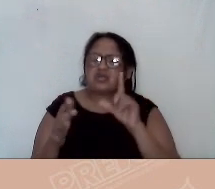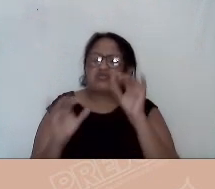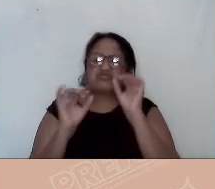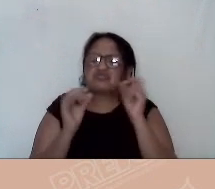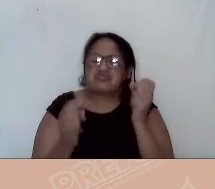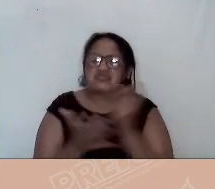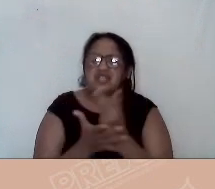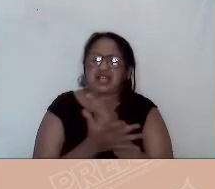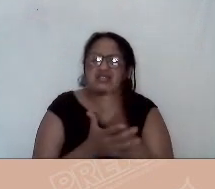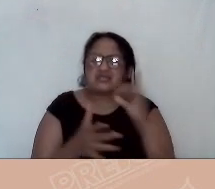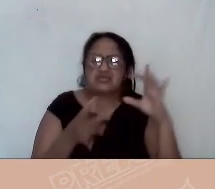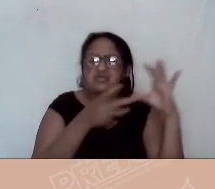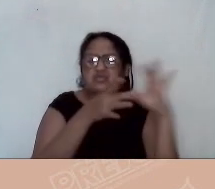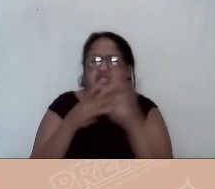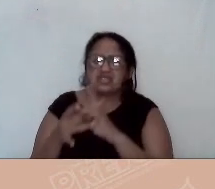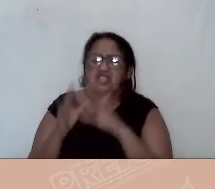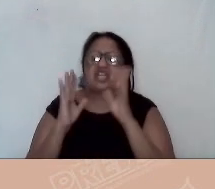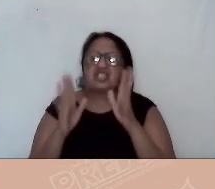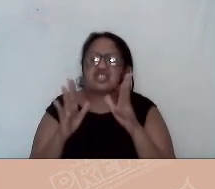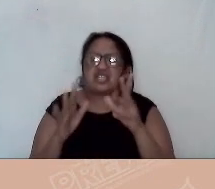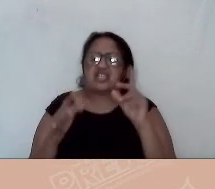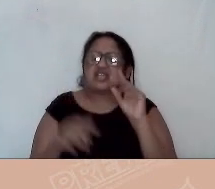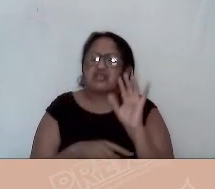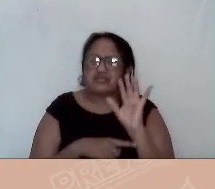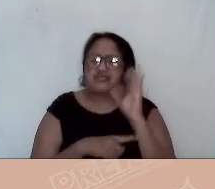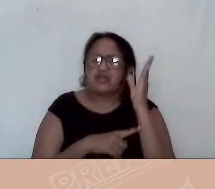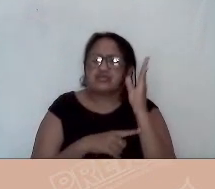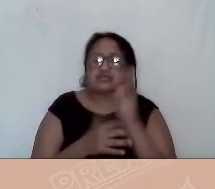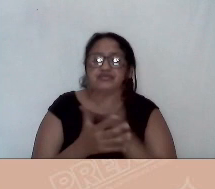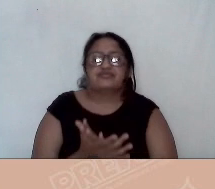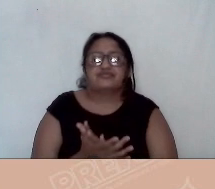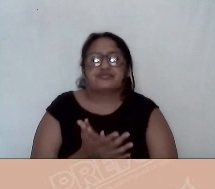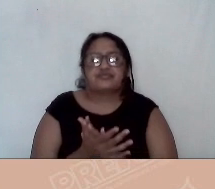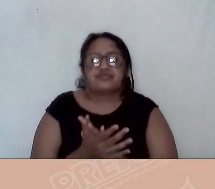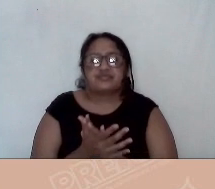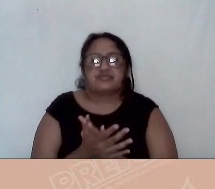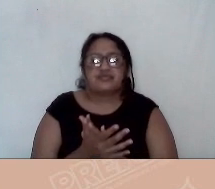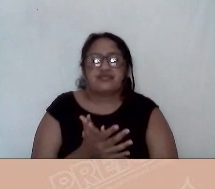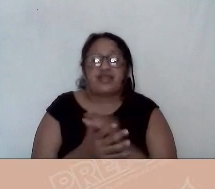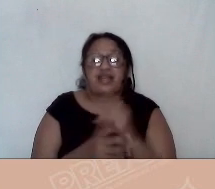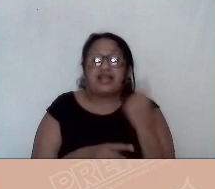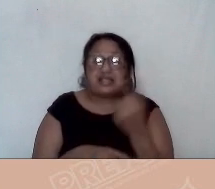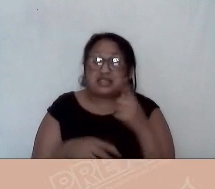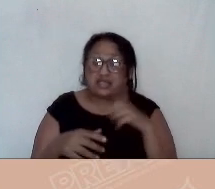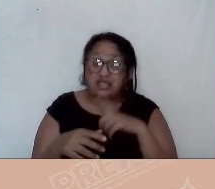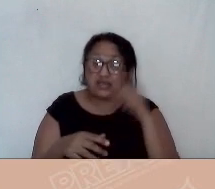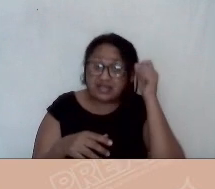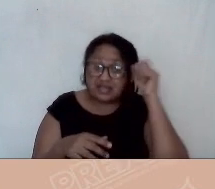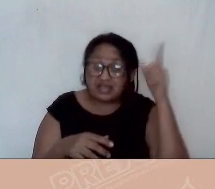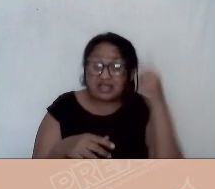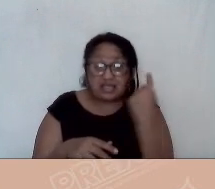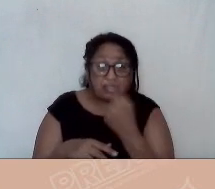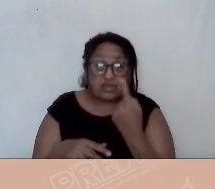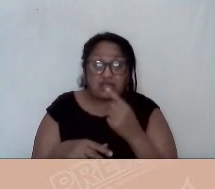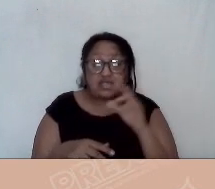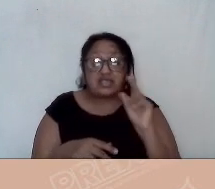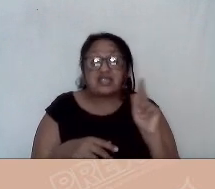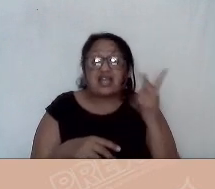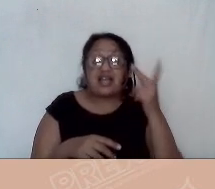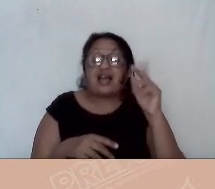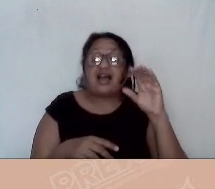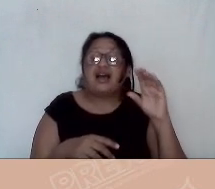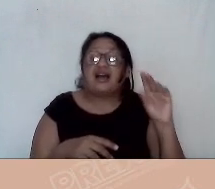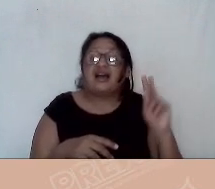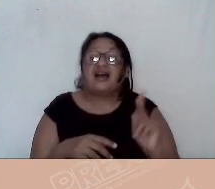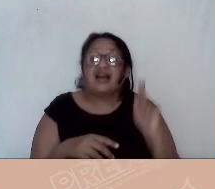então você já desconfia que é um falso cognato tá então eles têm uma ideia errada do que nós hackers de fato fazemos e o que